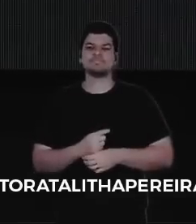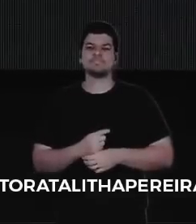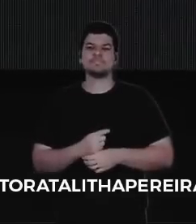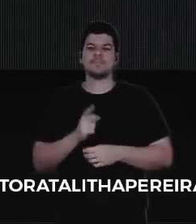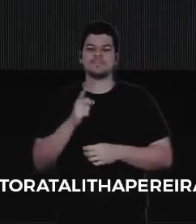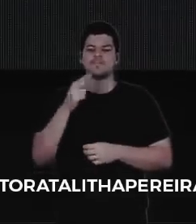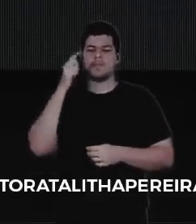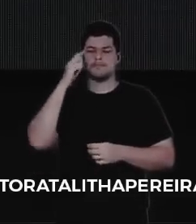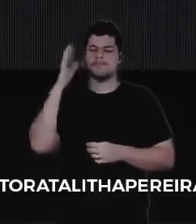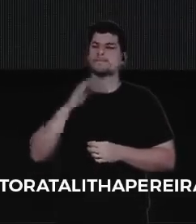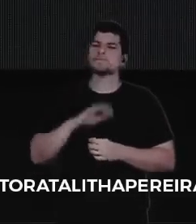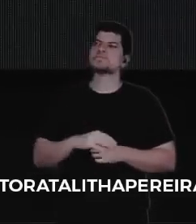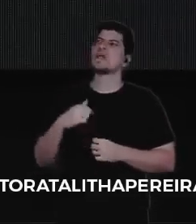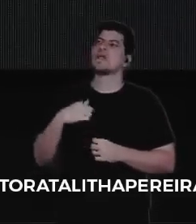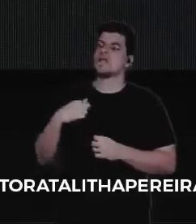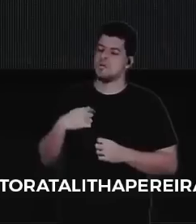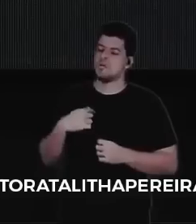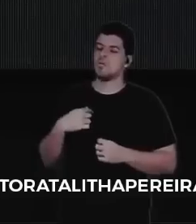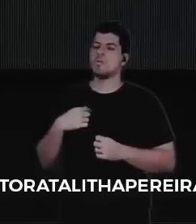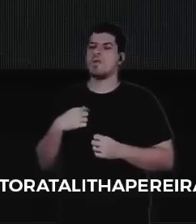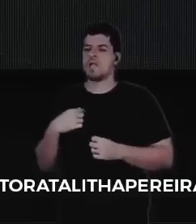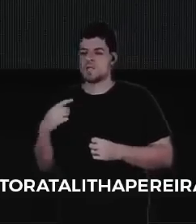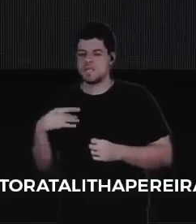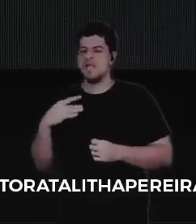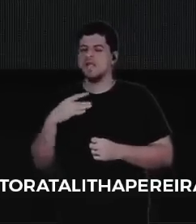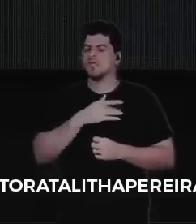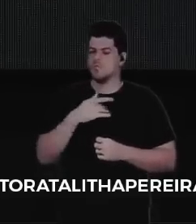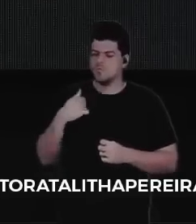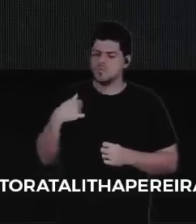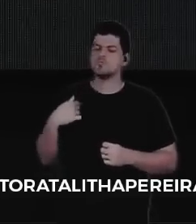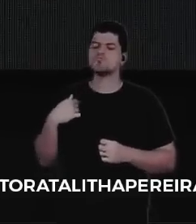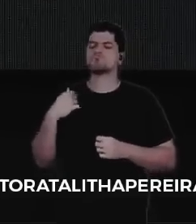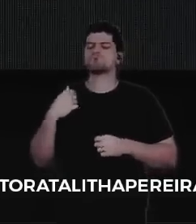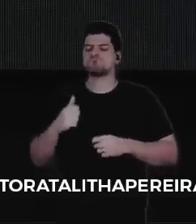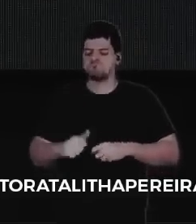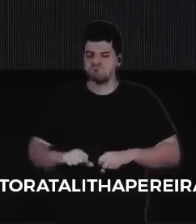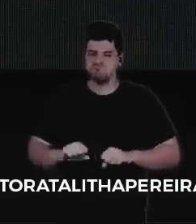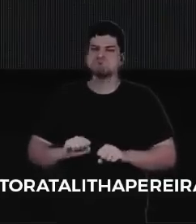assim: uau, eu tô me cuidando, eu tô cuidando da minha saúde.